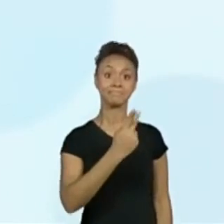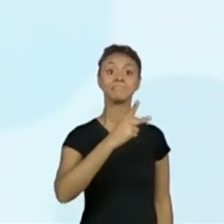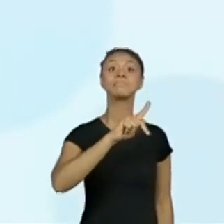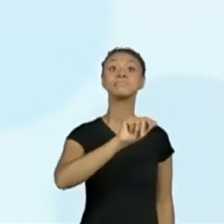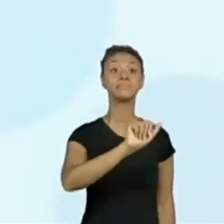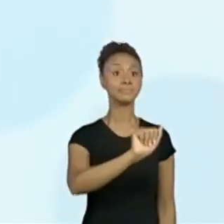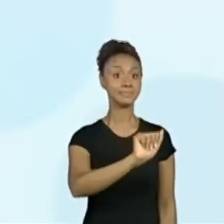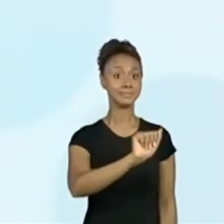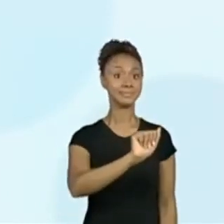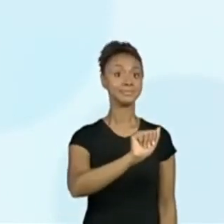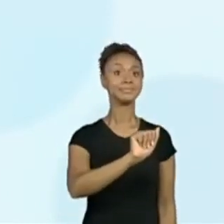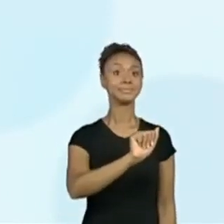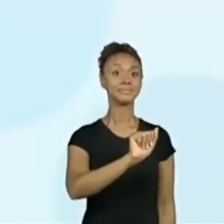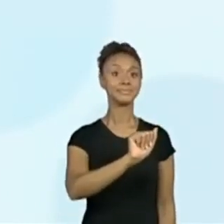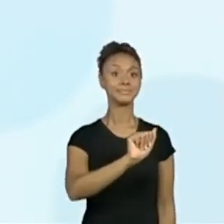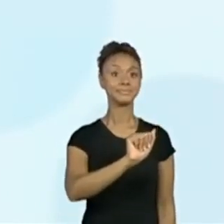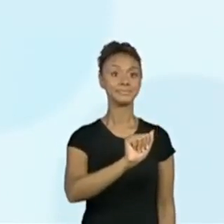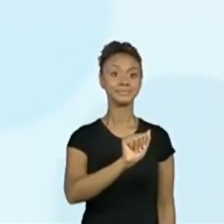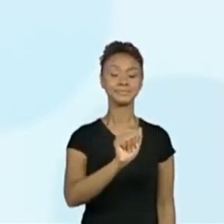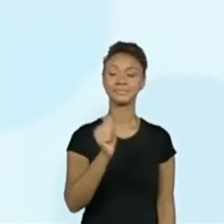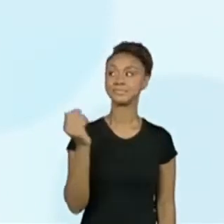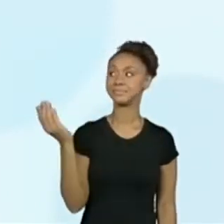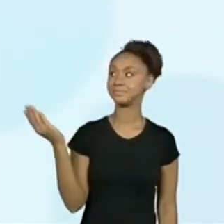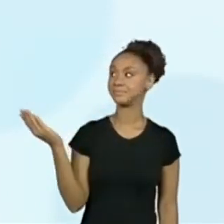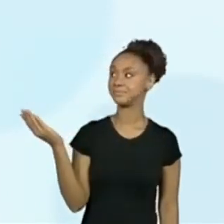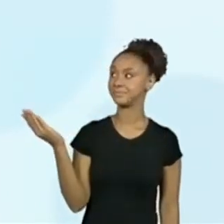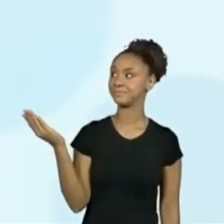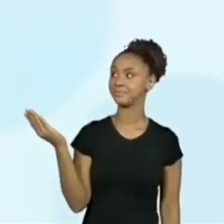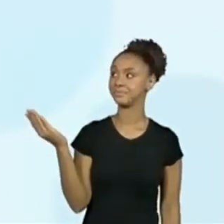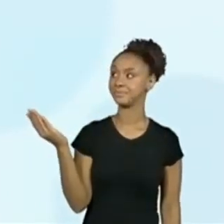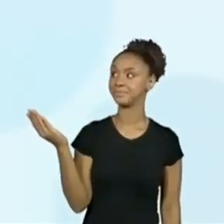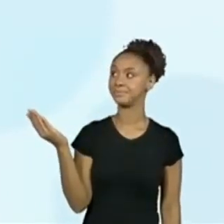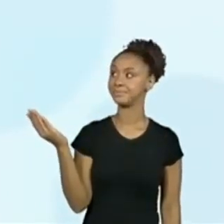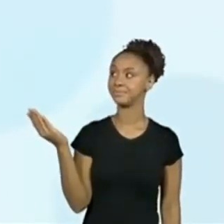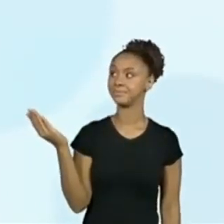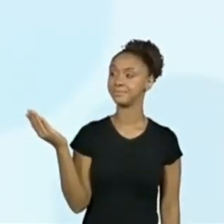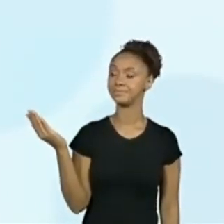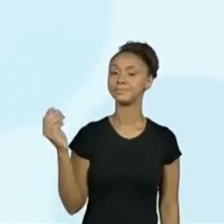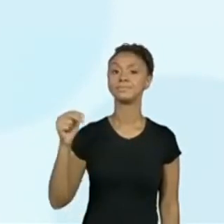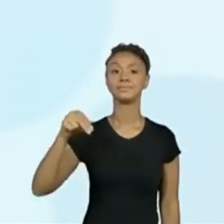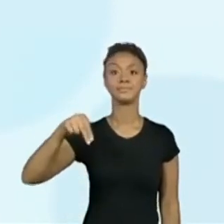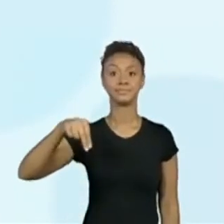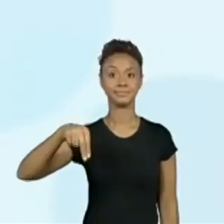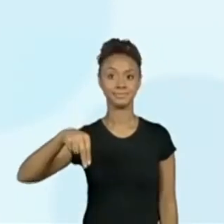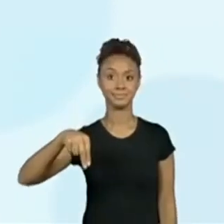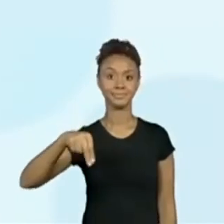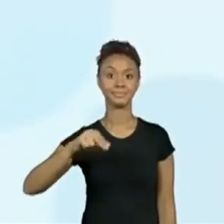N. N. H. H. A. A.